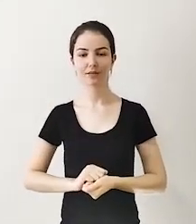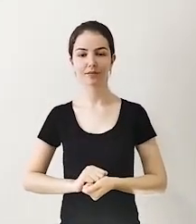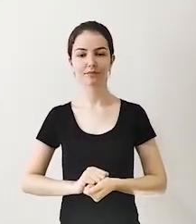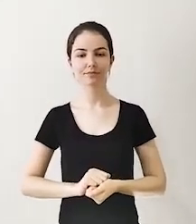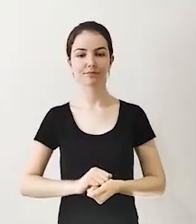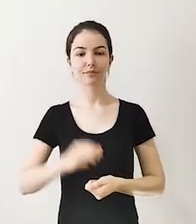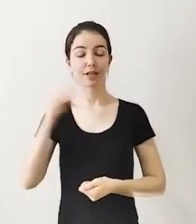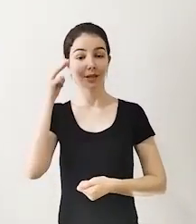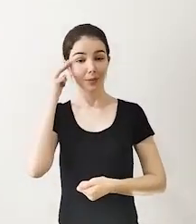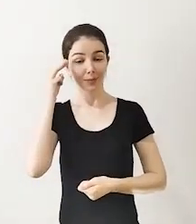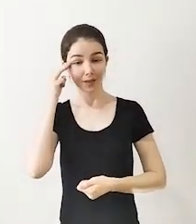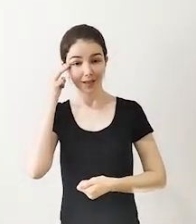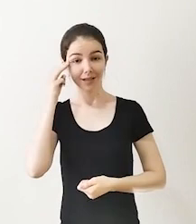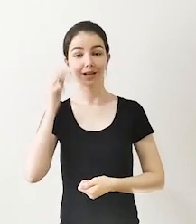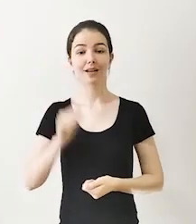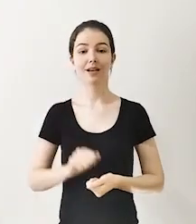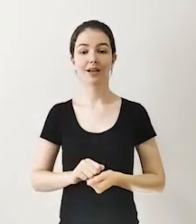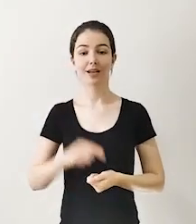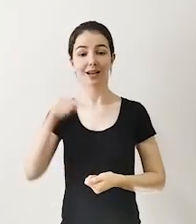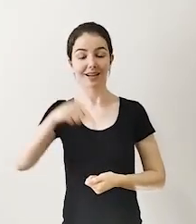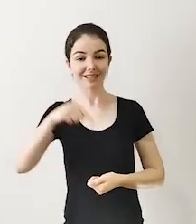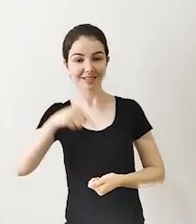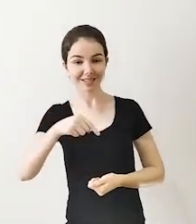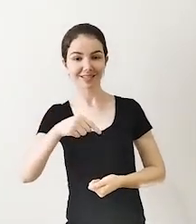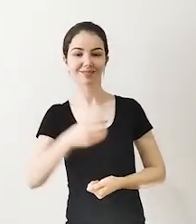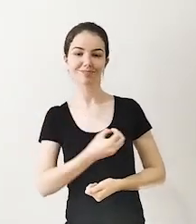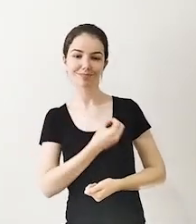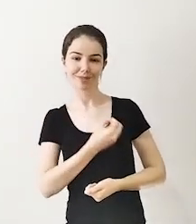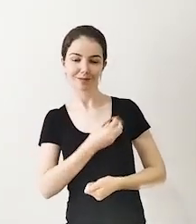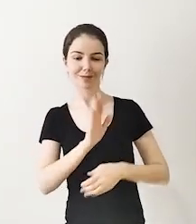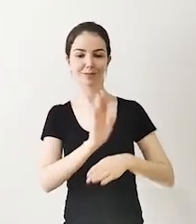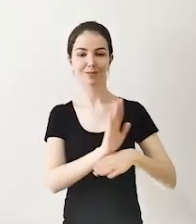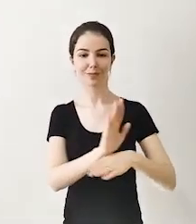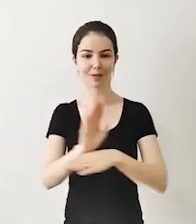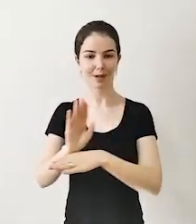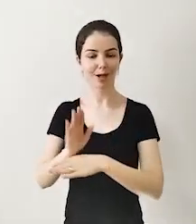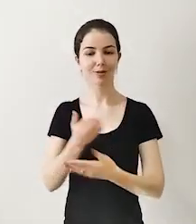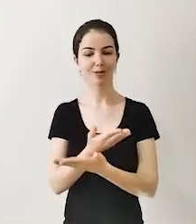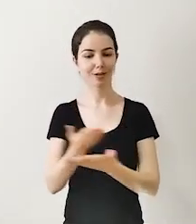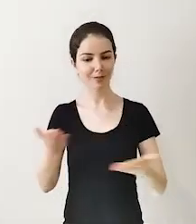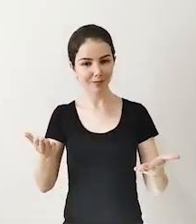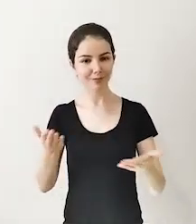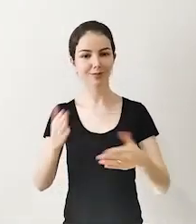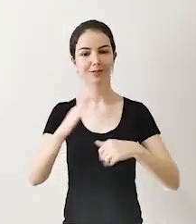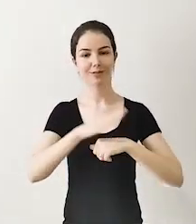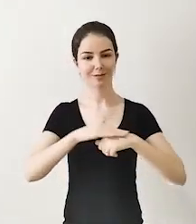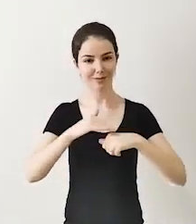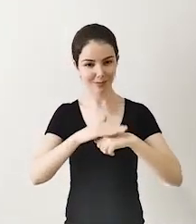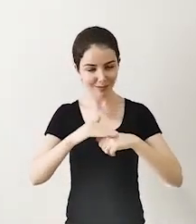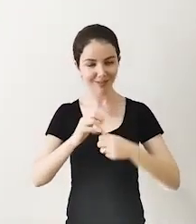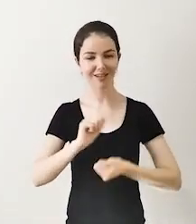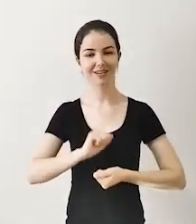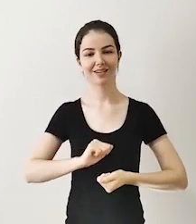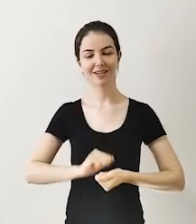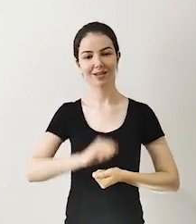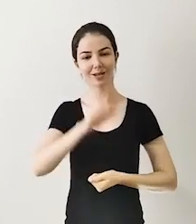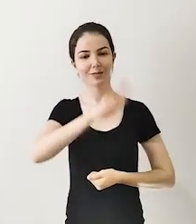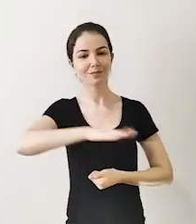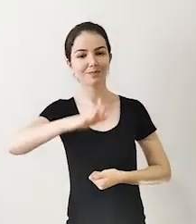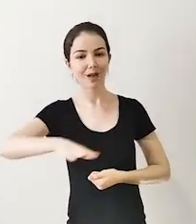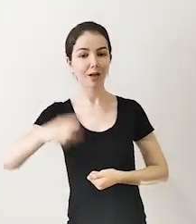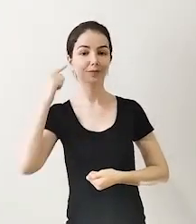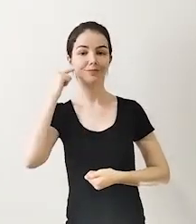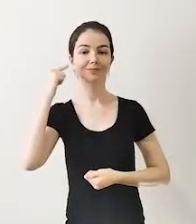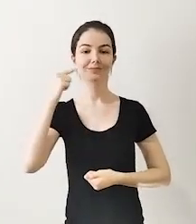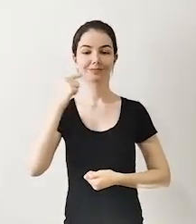E Maiara, né, está aqui para nos ajudar com todo carinho, se colocou à disposição para ajudar vocês, né,